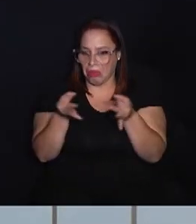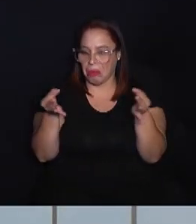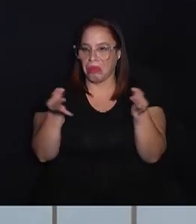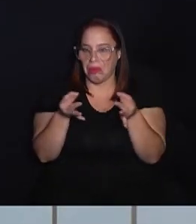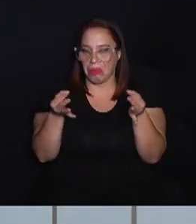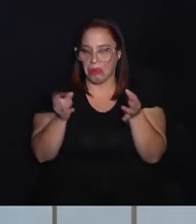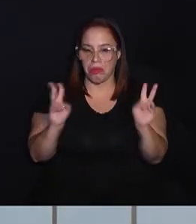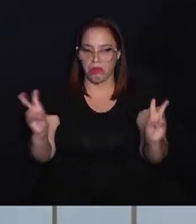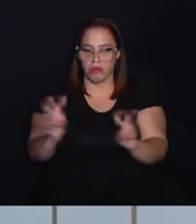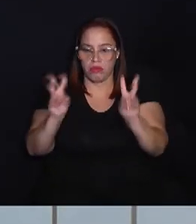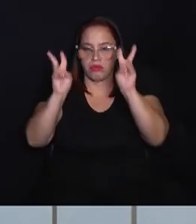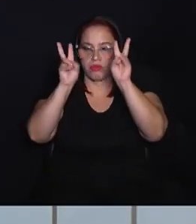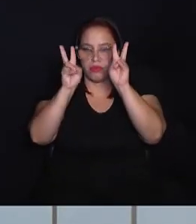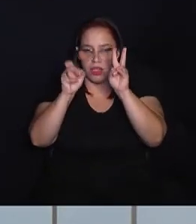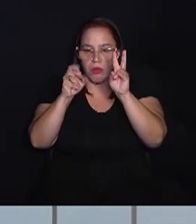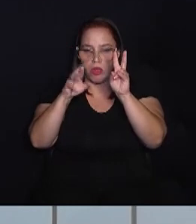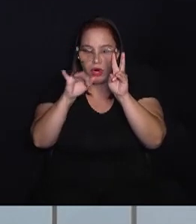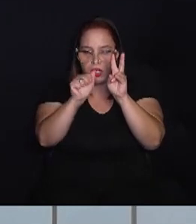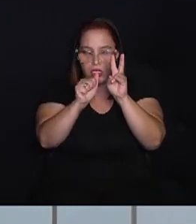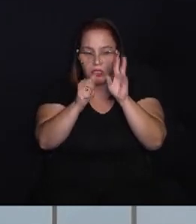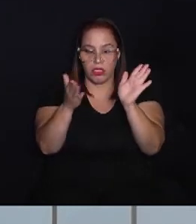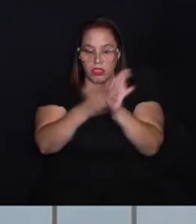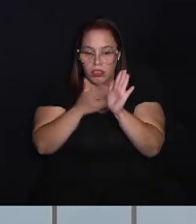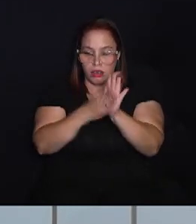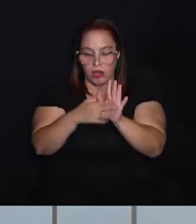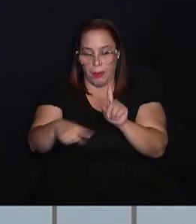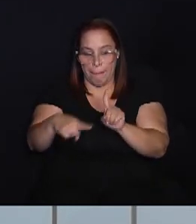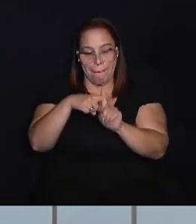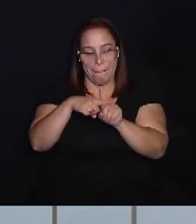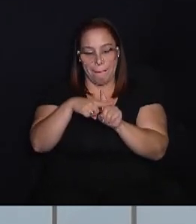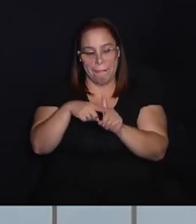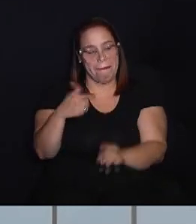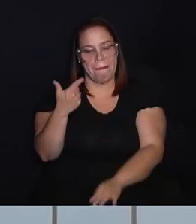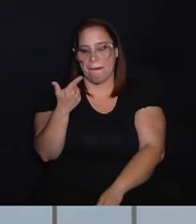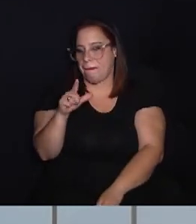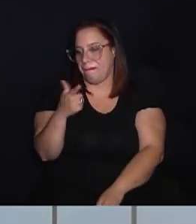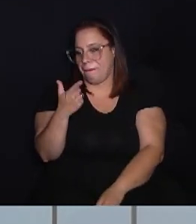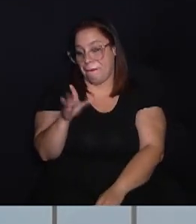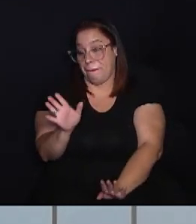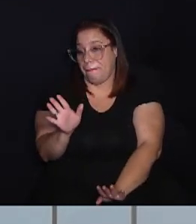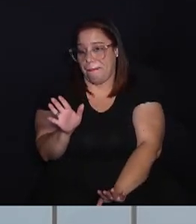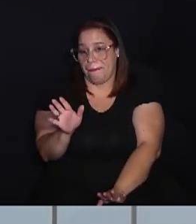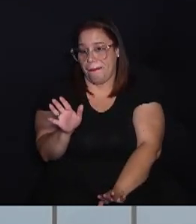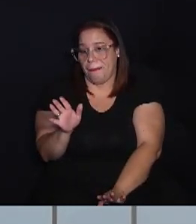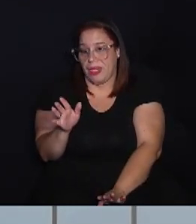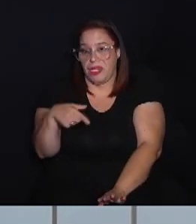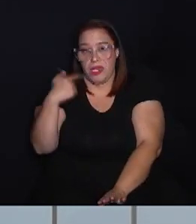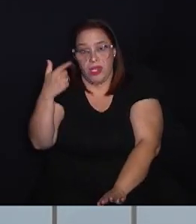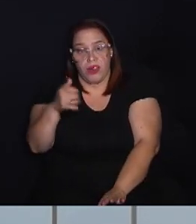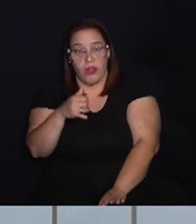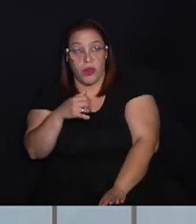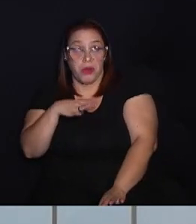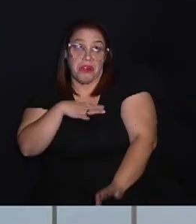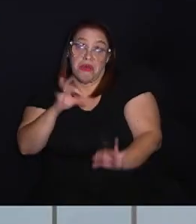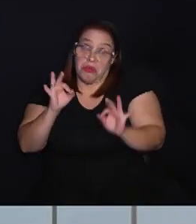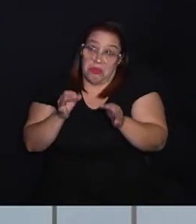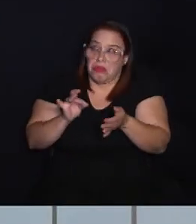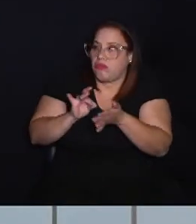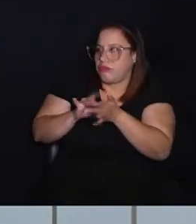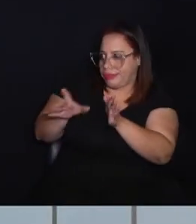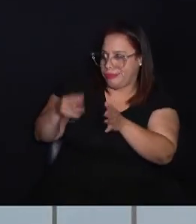de prisões, quanto de trocas de urna, celeridade na apuração, né? Por volta de 7h30 da noite a gente já tinha o resultado